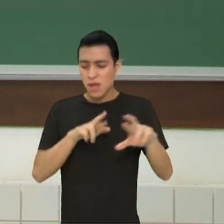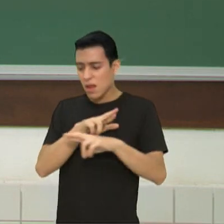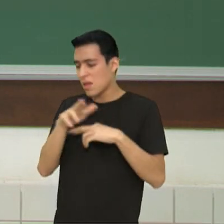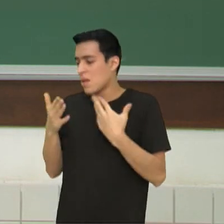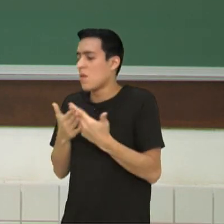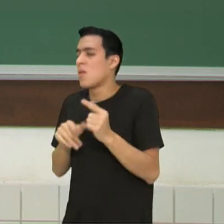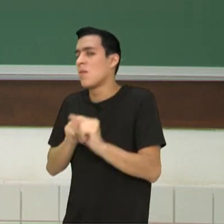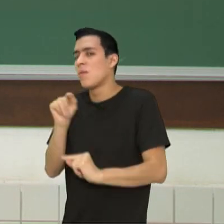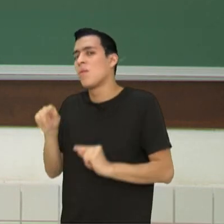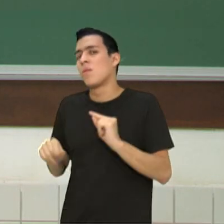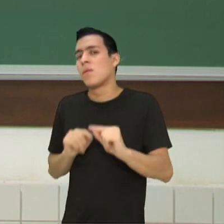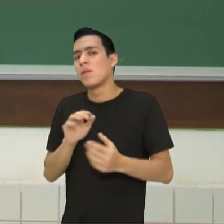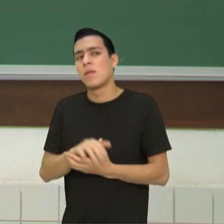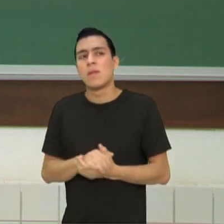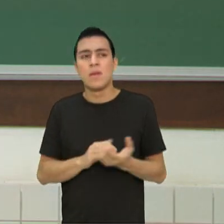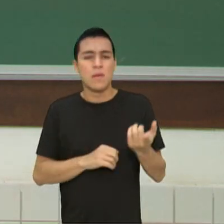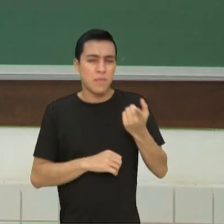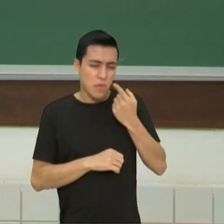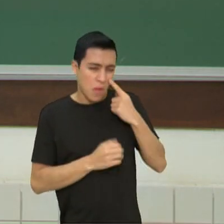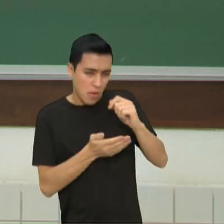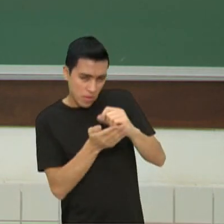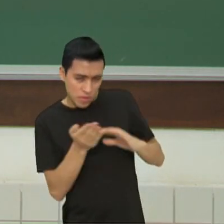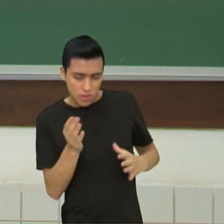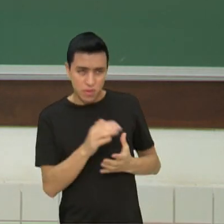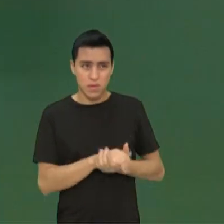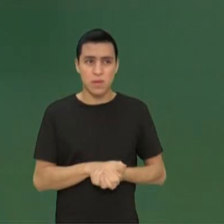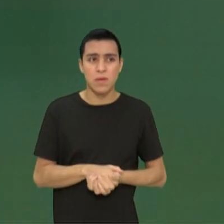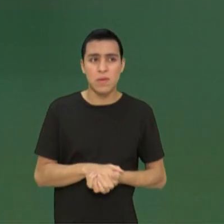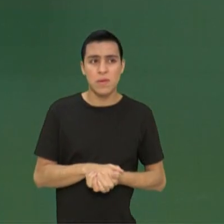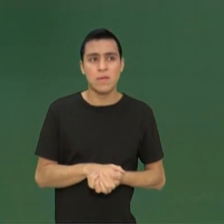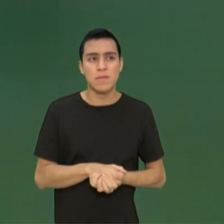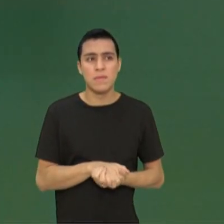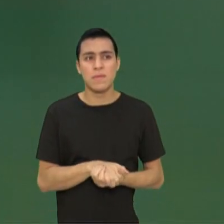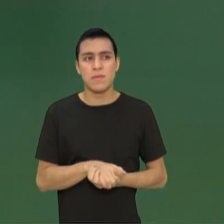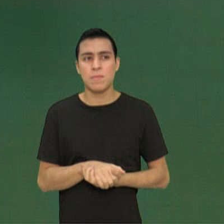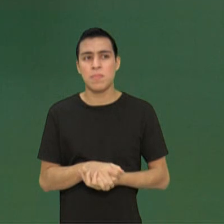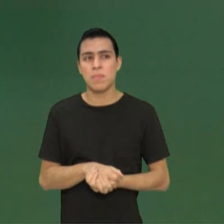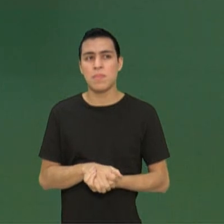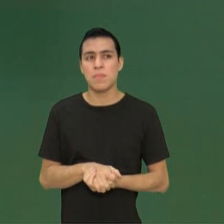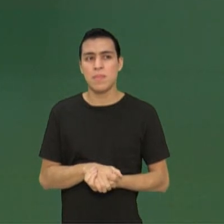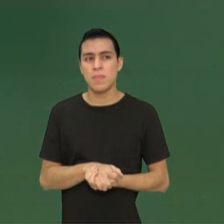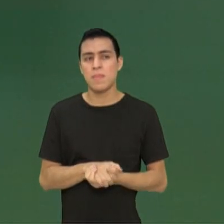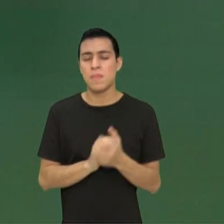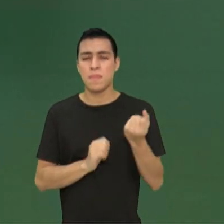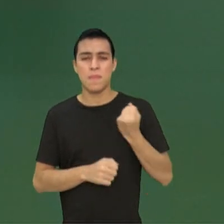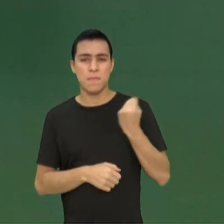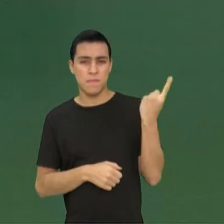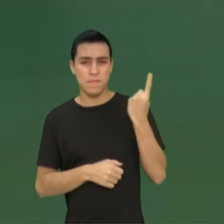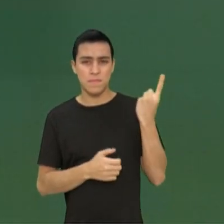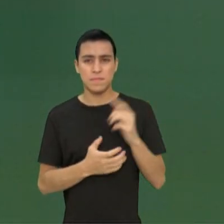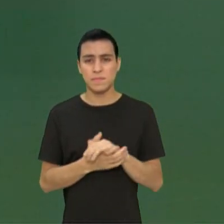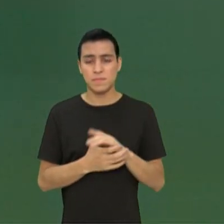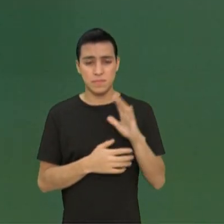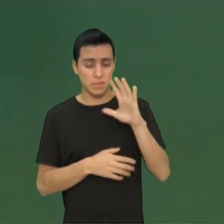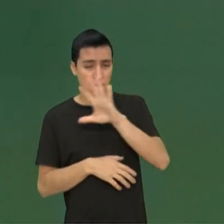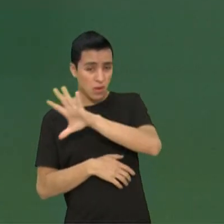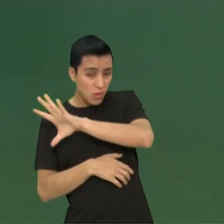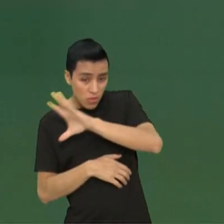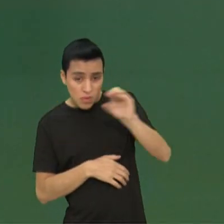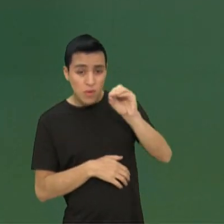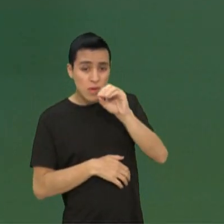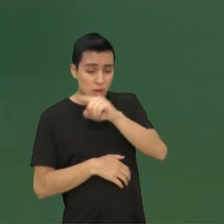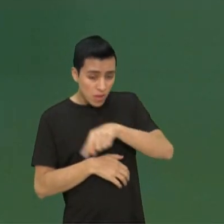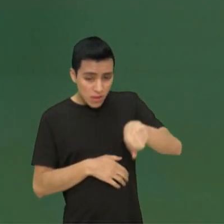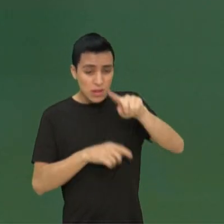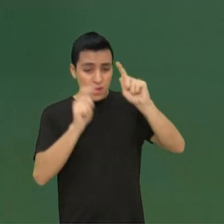de hoje? Vem aqui para o exercício. Número 1. Todas elas têm capacidade